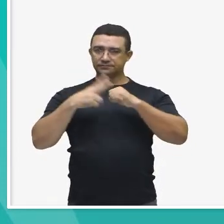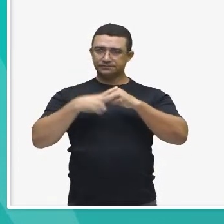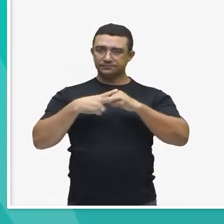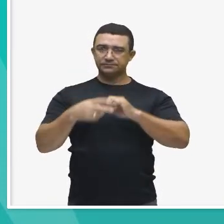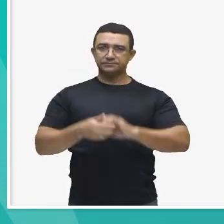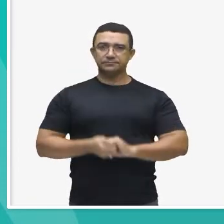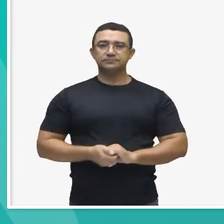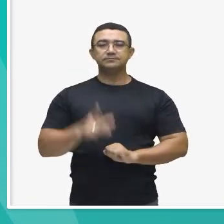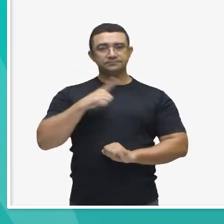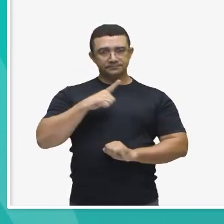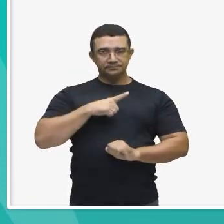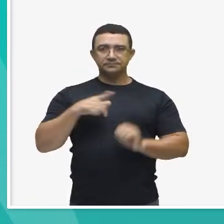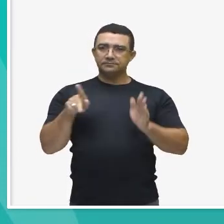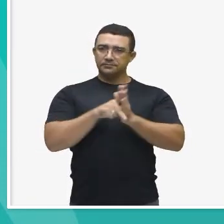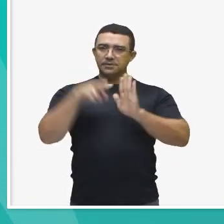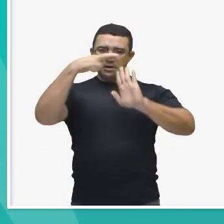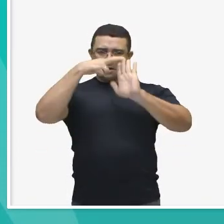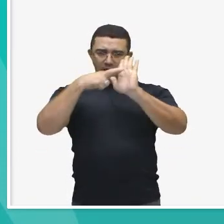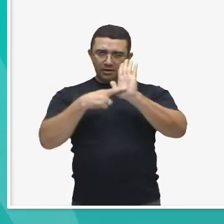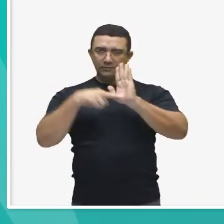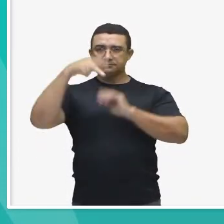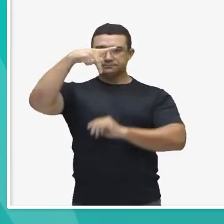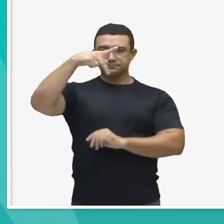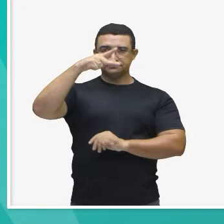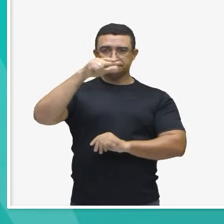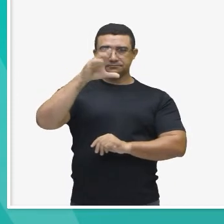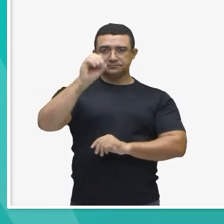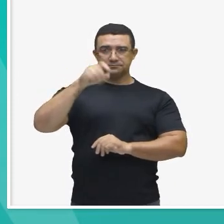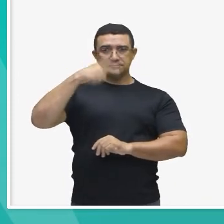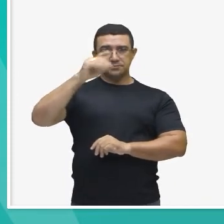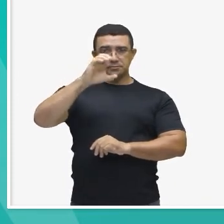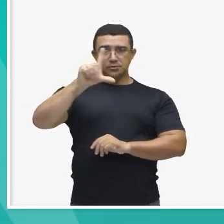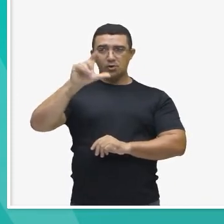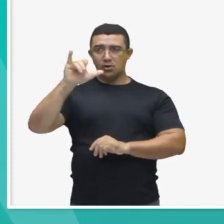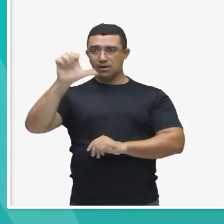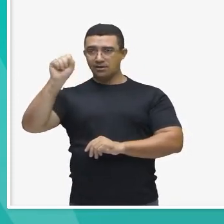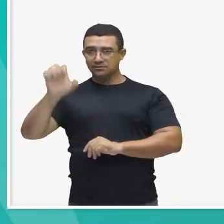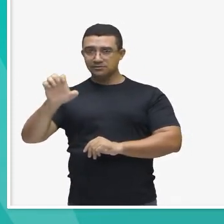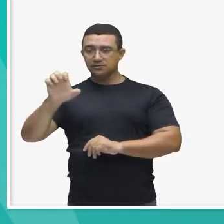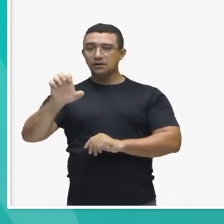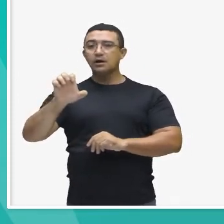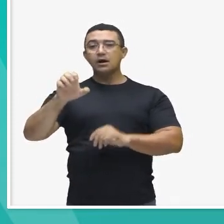eu tenho um caso de próclise. Próclise atrai o pronome para antes